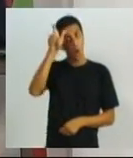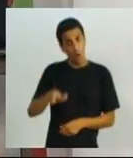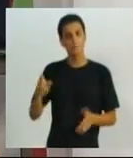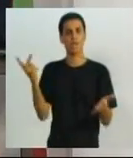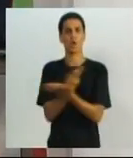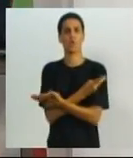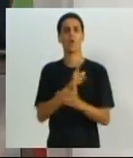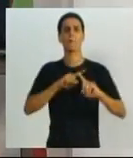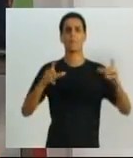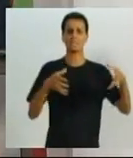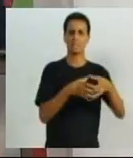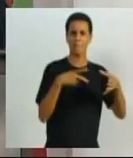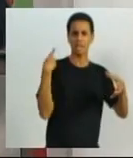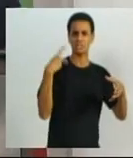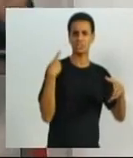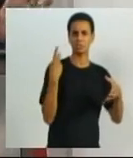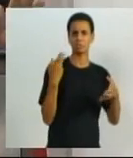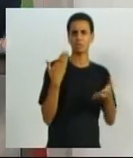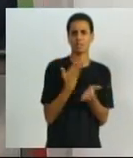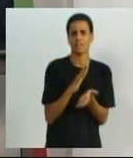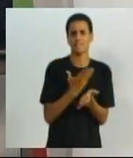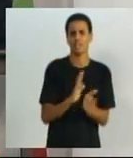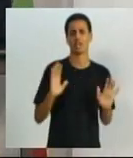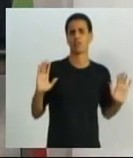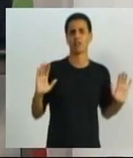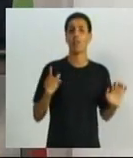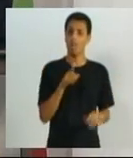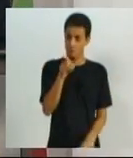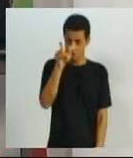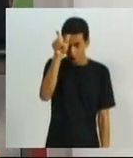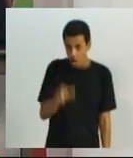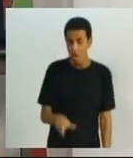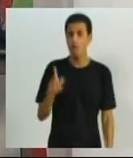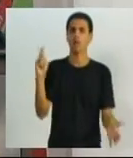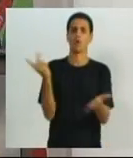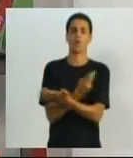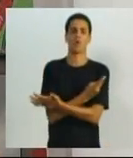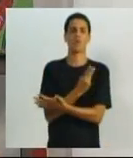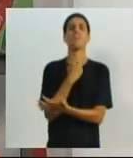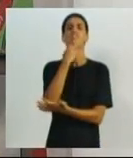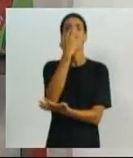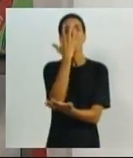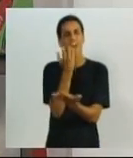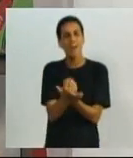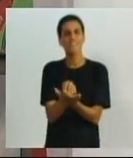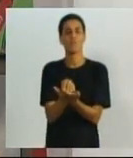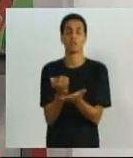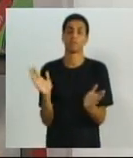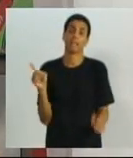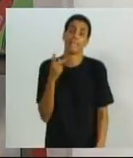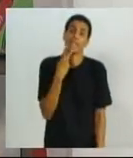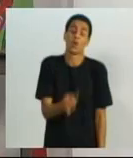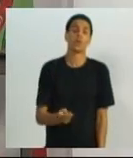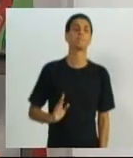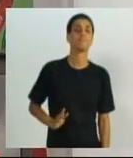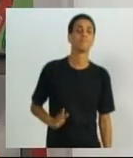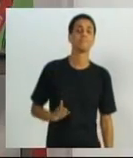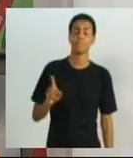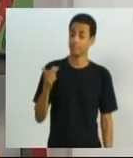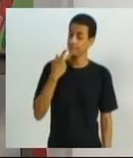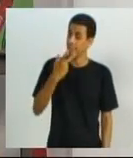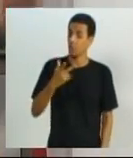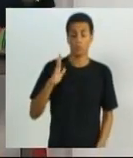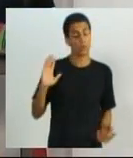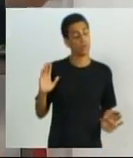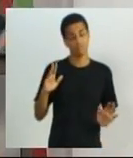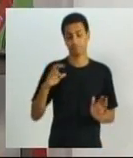partido não tem nada a ver com isso. Se não tem, não tem. Ele errou. Porque aquela gravação, ele falou. Ele falou, ele está pagando por